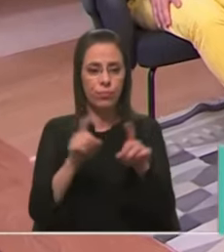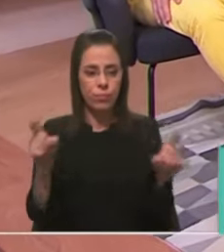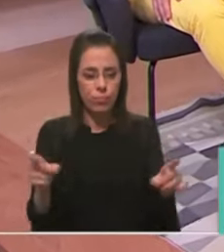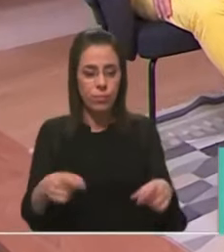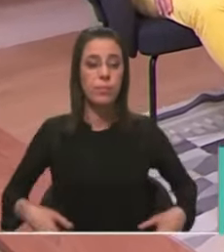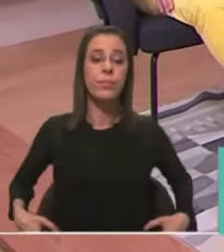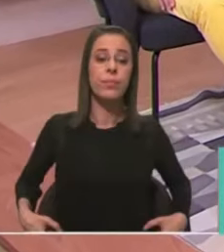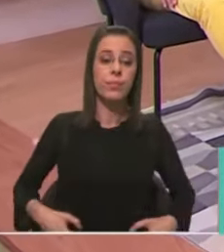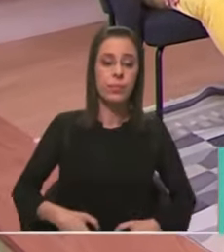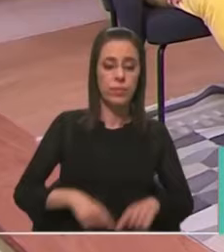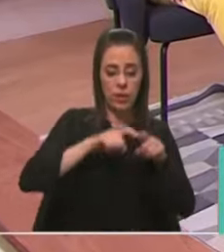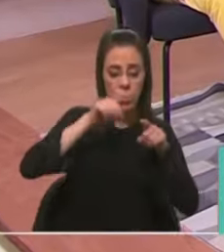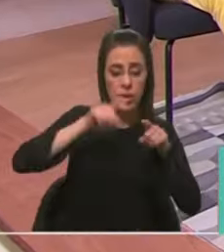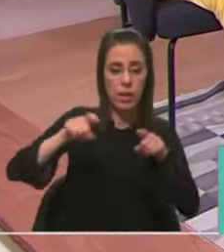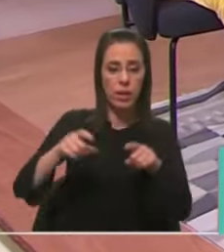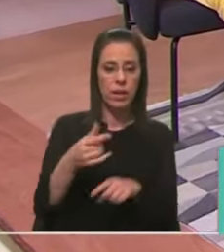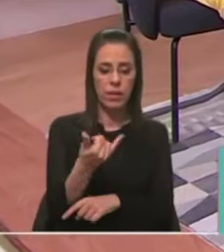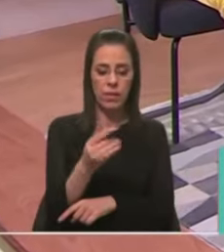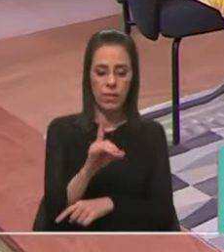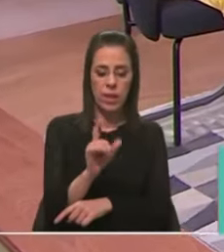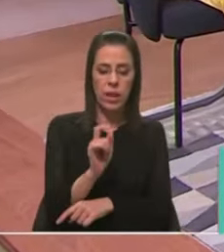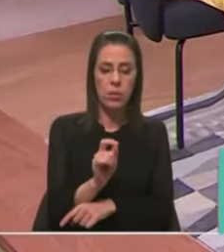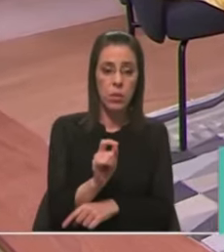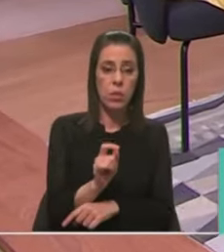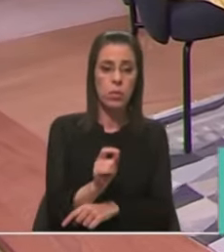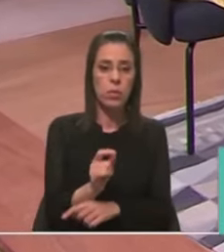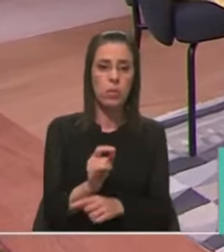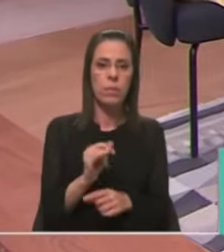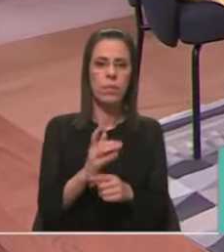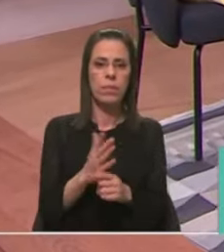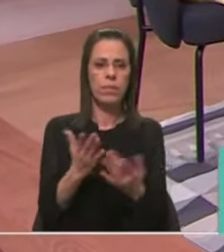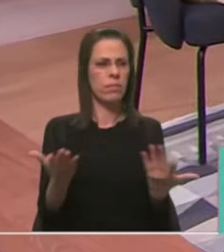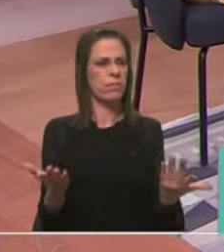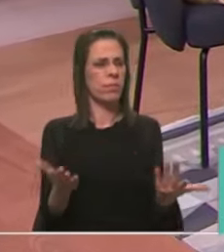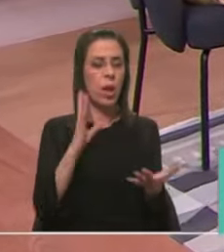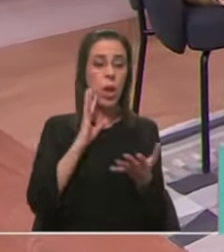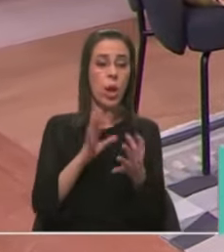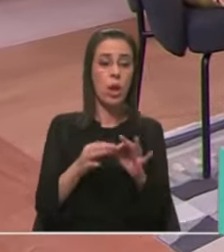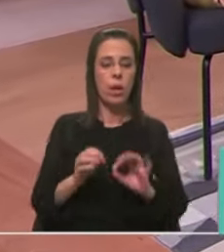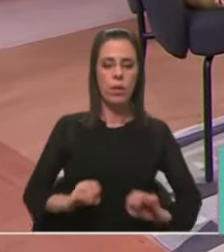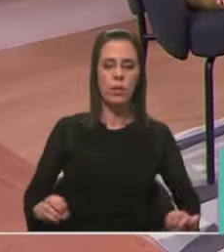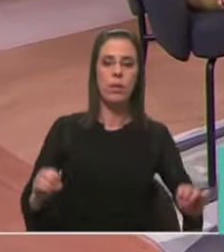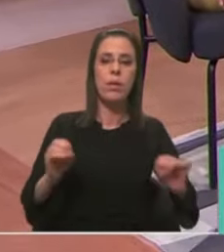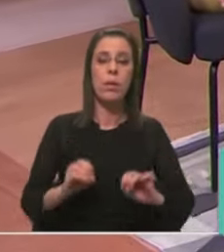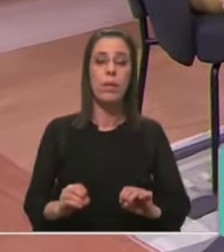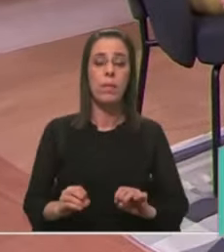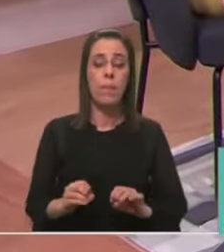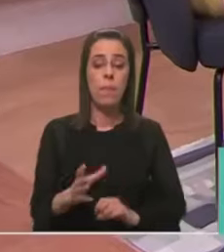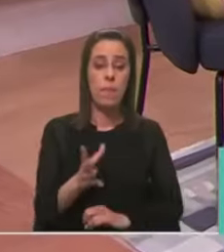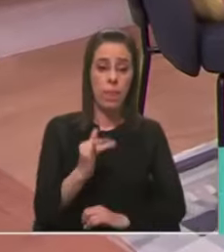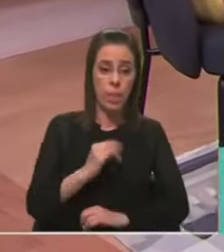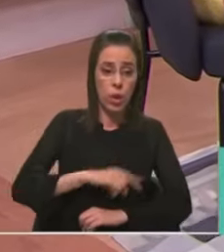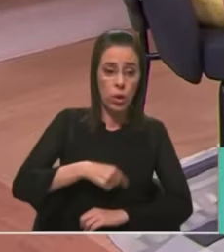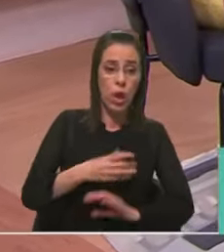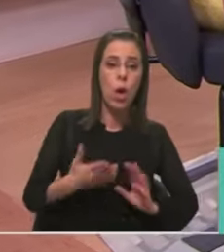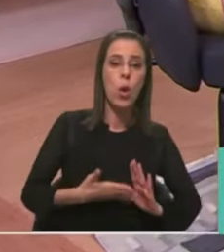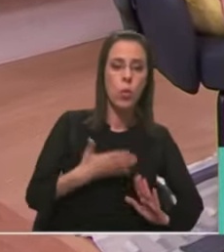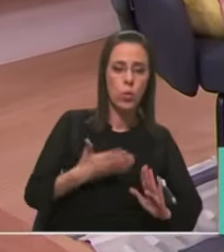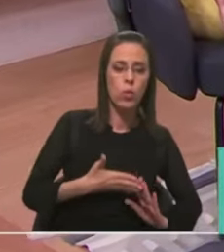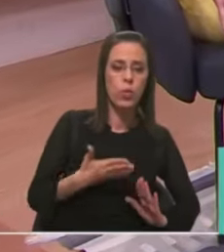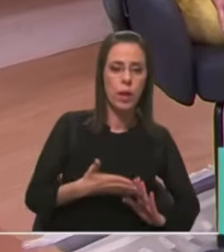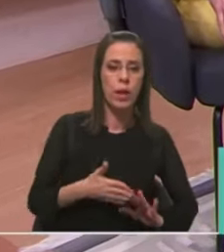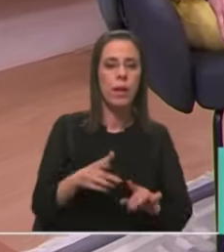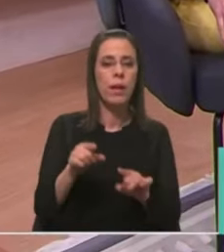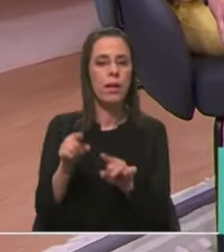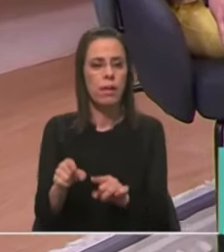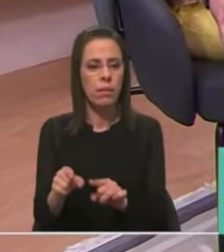a CTG, em 26 minutos. Aqui há outro contrassenso, que é, demoramos 12 horas numa urgência,